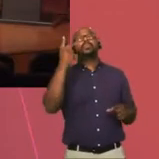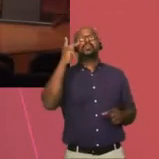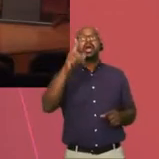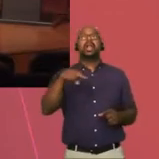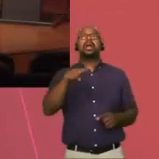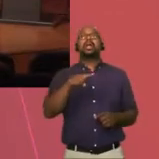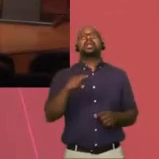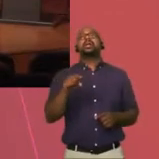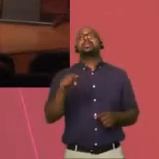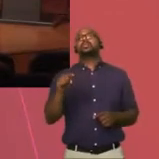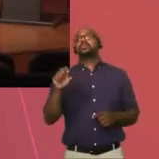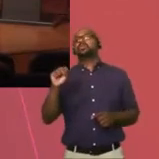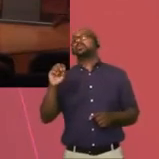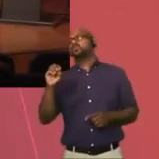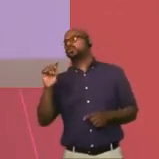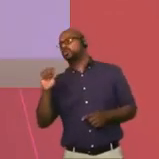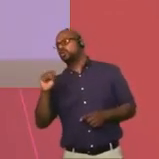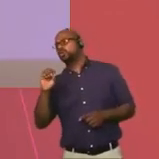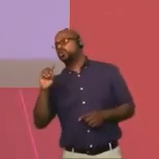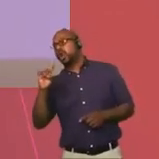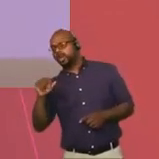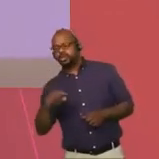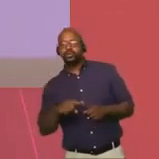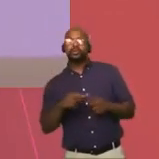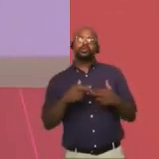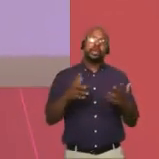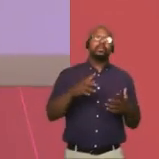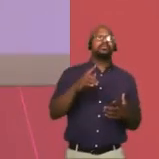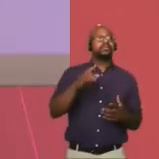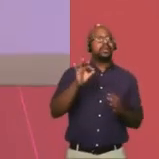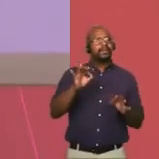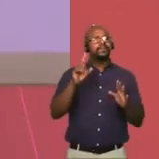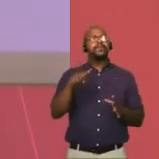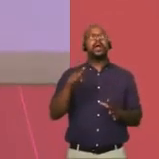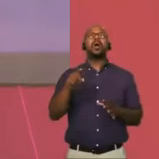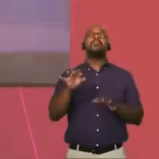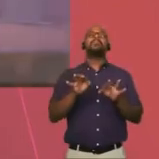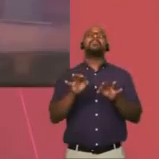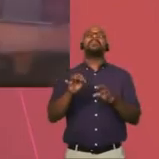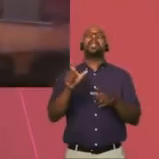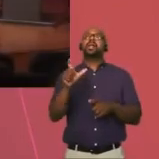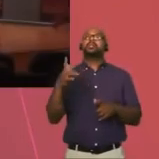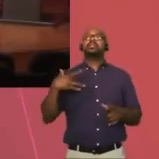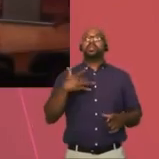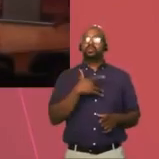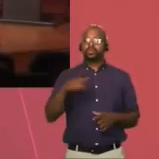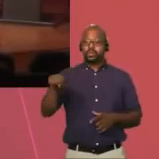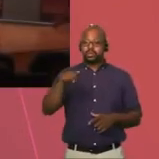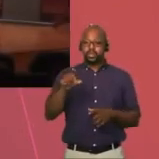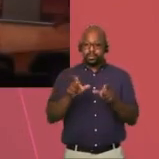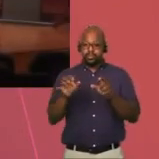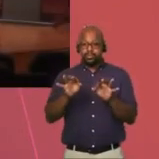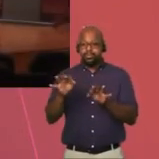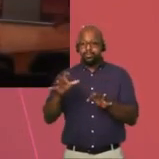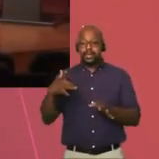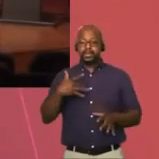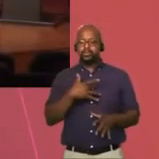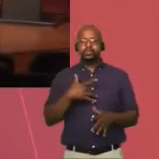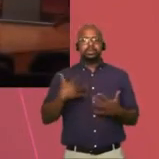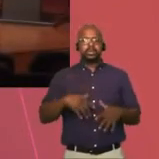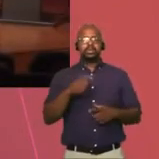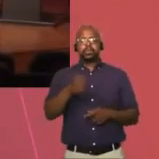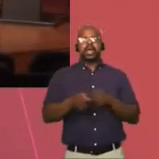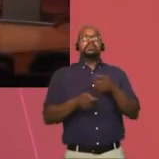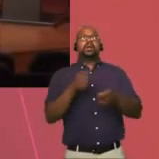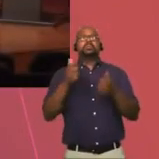para por exemplo alto teor de sódio carboidrato é o segredo dos seus planos de saúde sabe quantos pontos saúde começa a pagar muito dinheiro